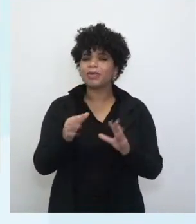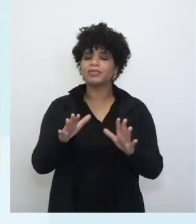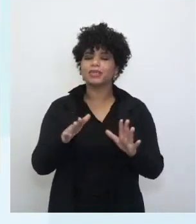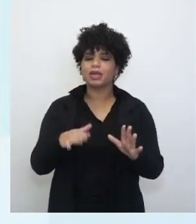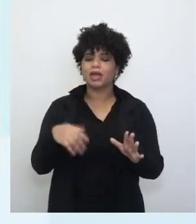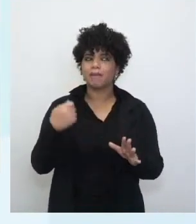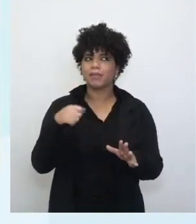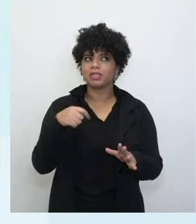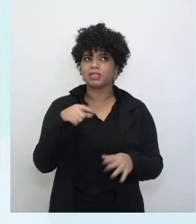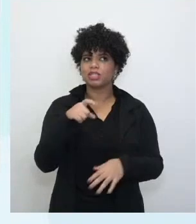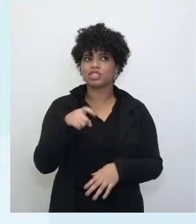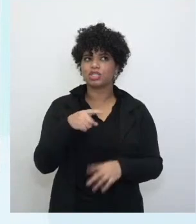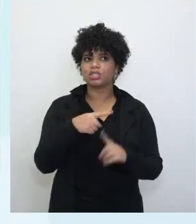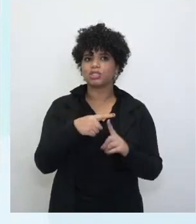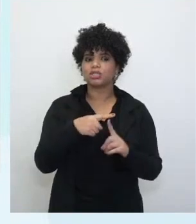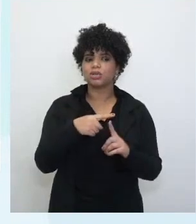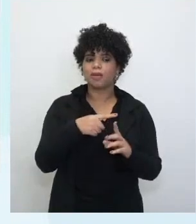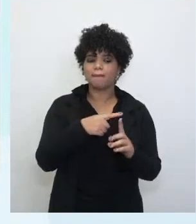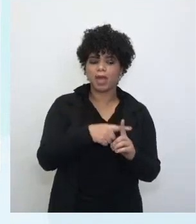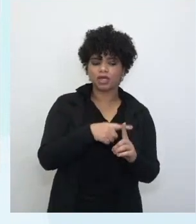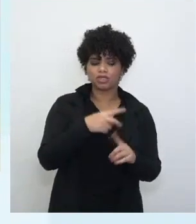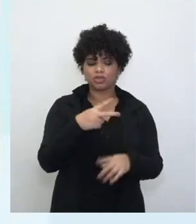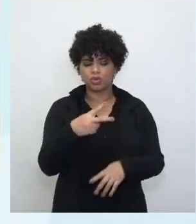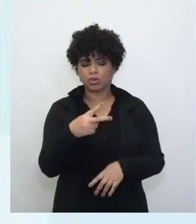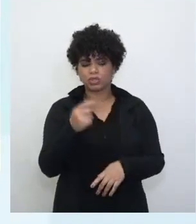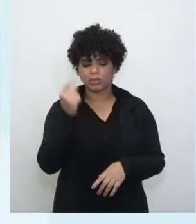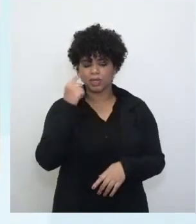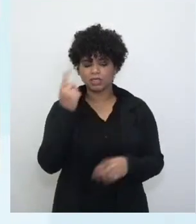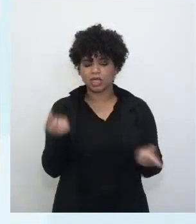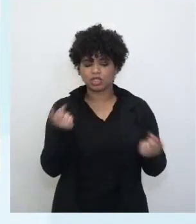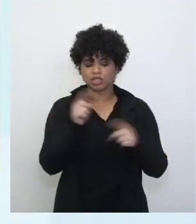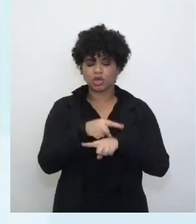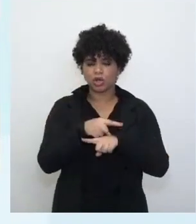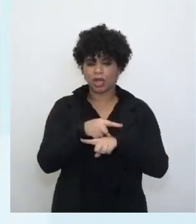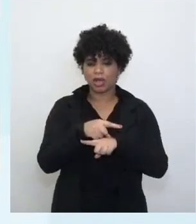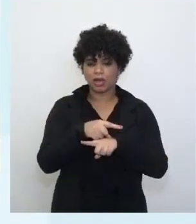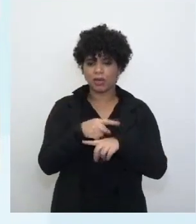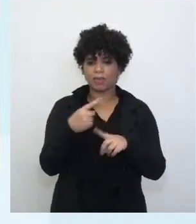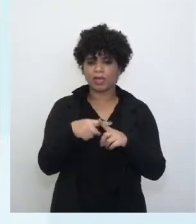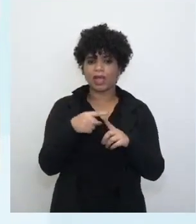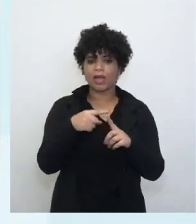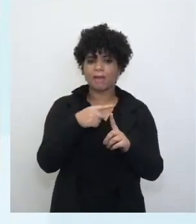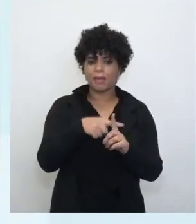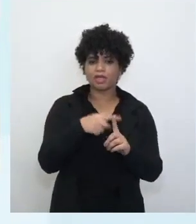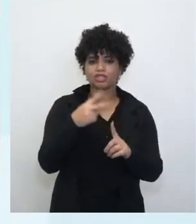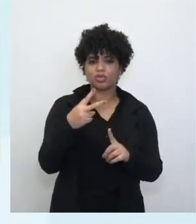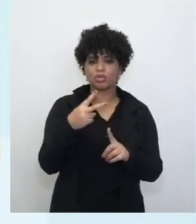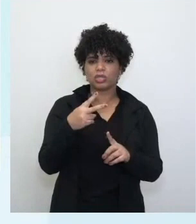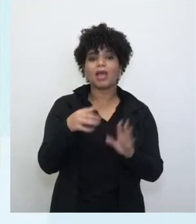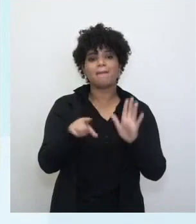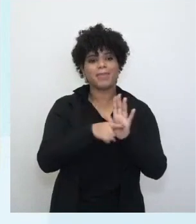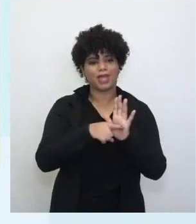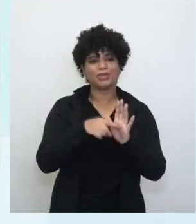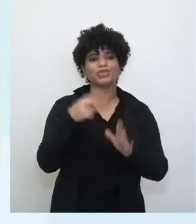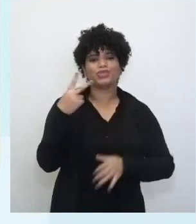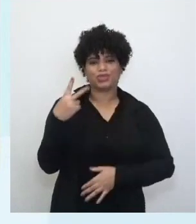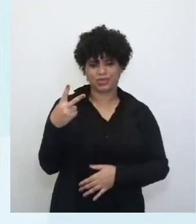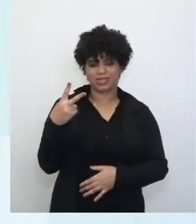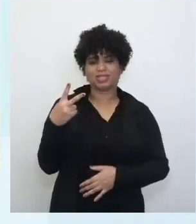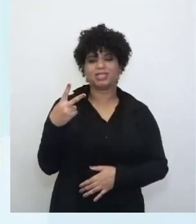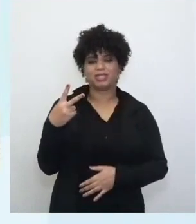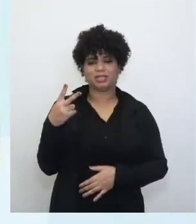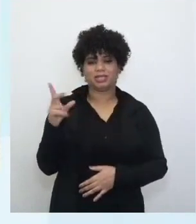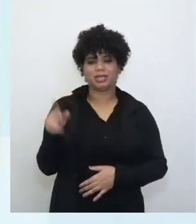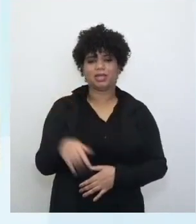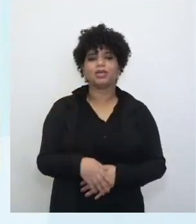tenho que ir lá no x mais 2 e pensar que tem que ter o sinal contrário. Como tá mais 2, o valor do meu k vai ser menos